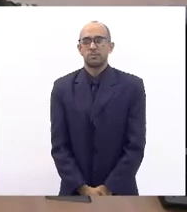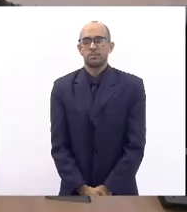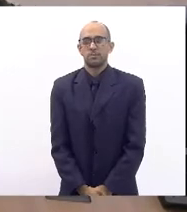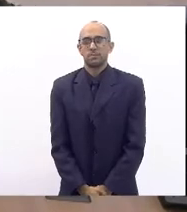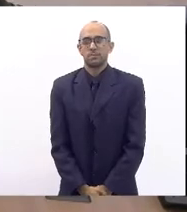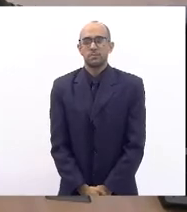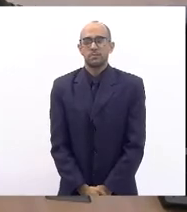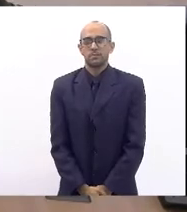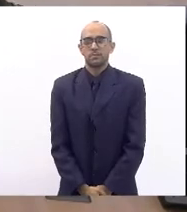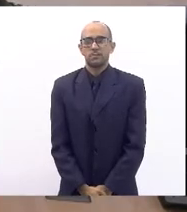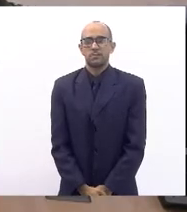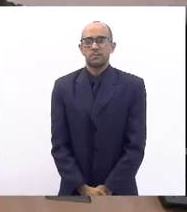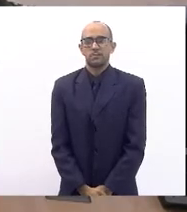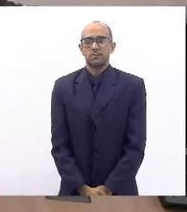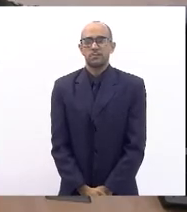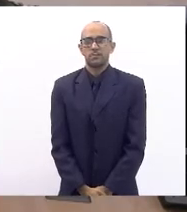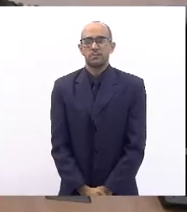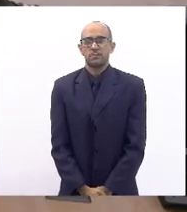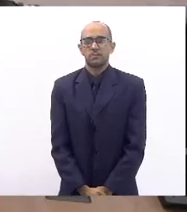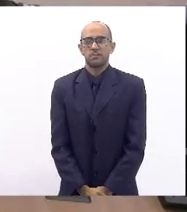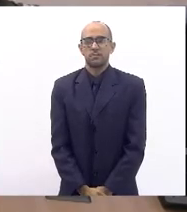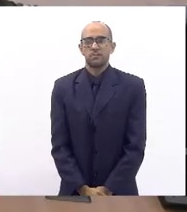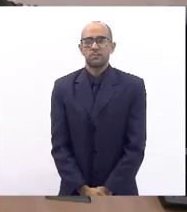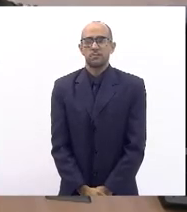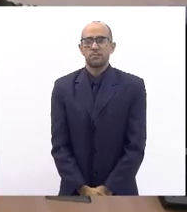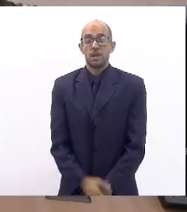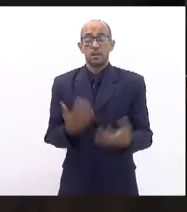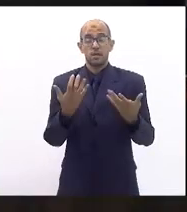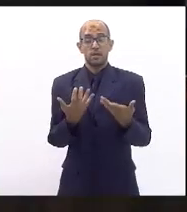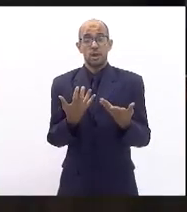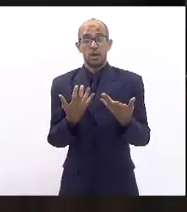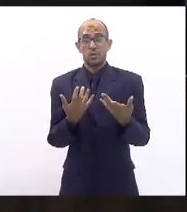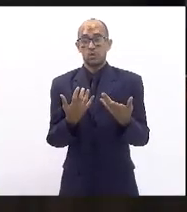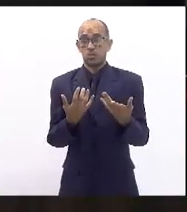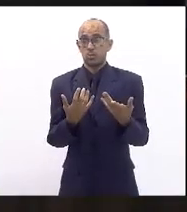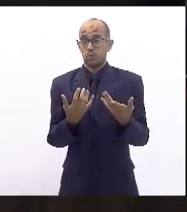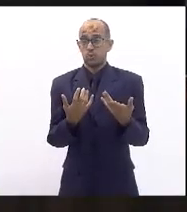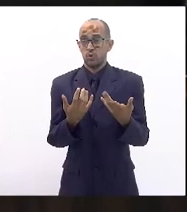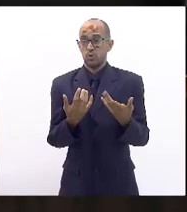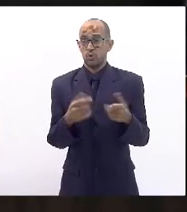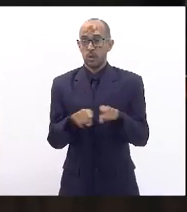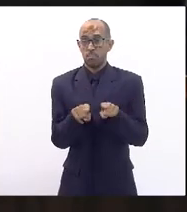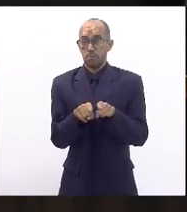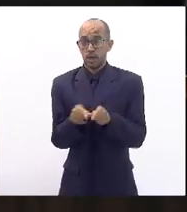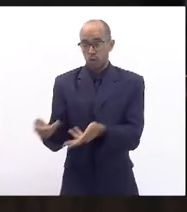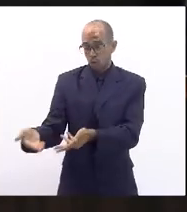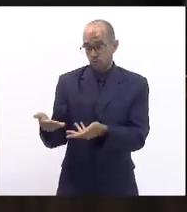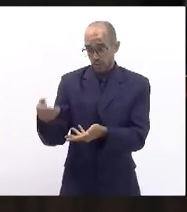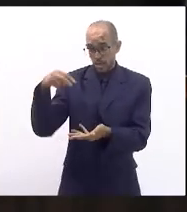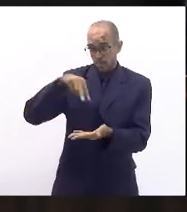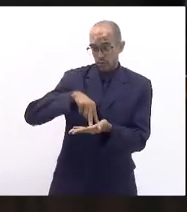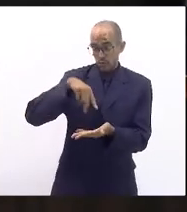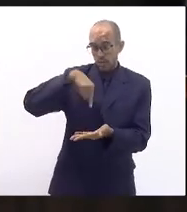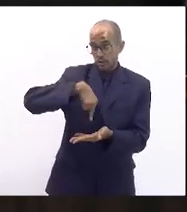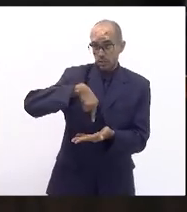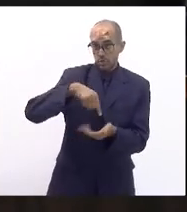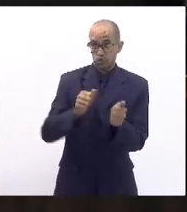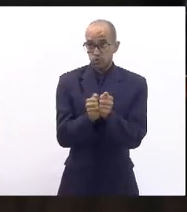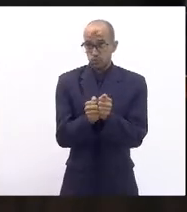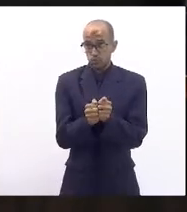E aí Eu quero convidar para estar conosco aqui